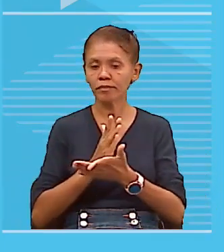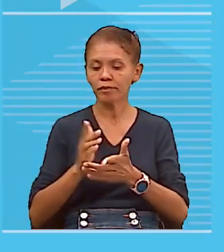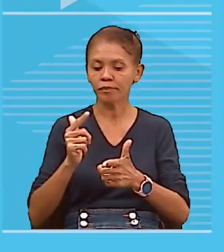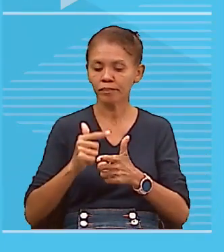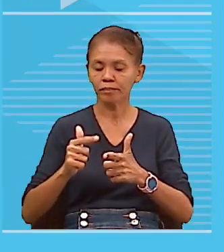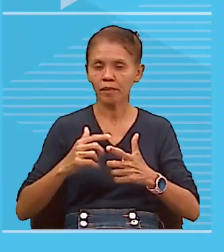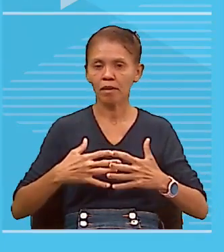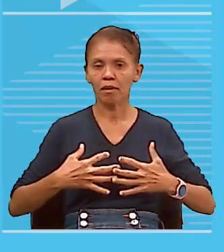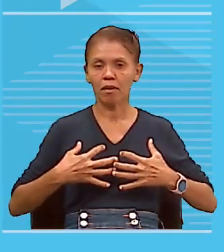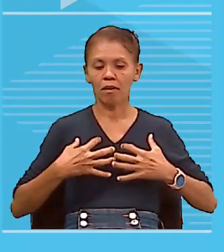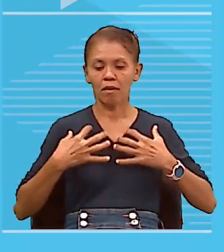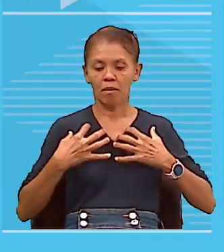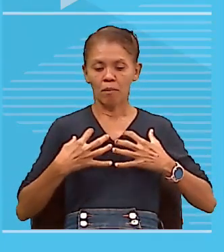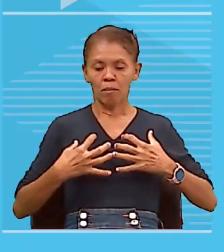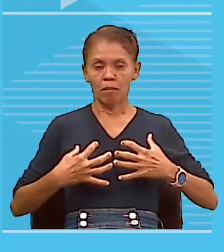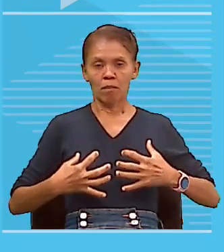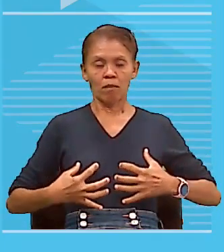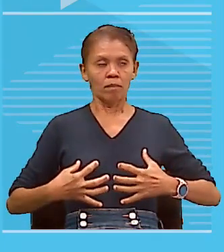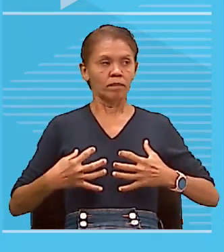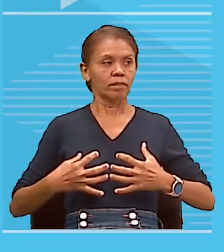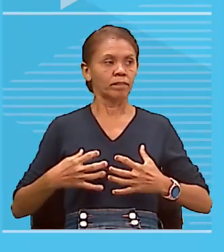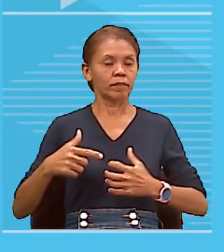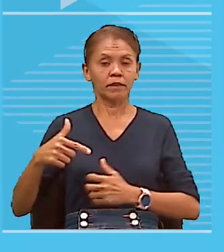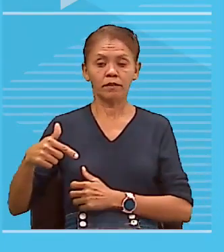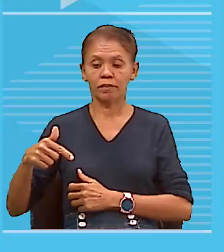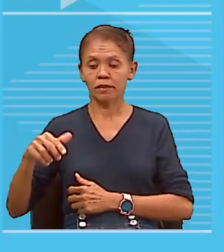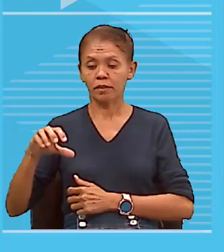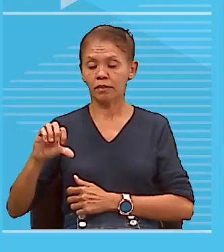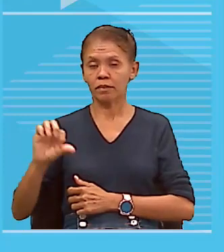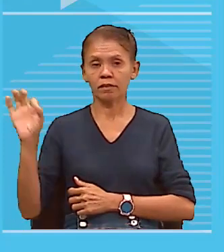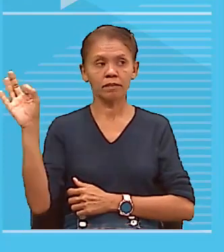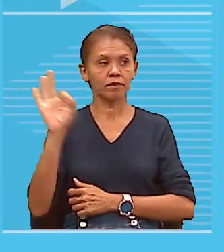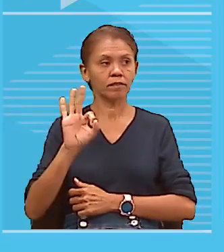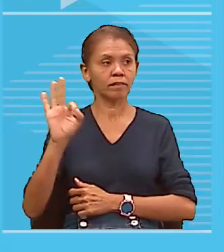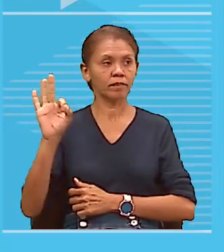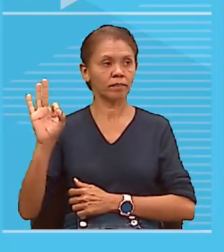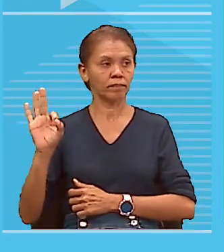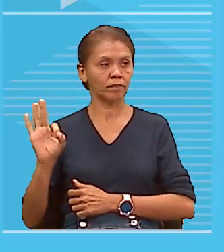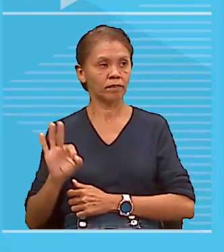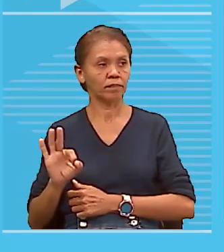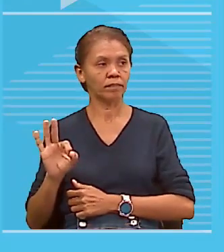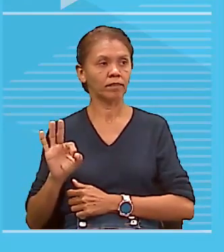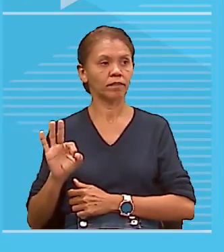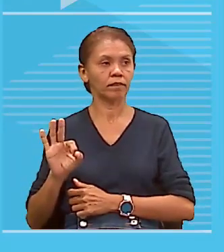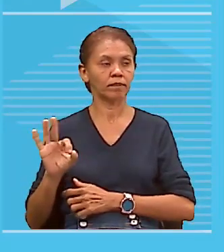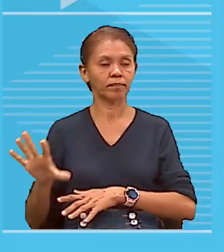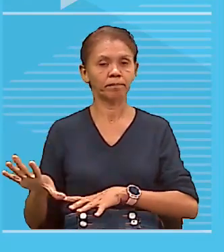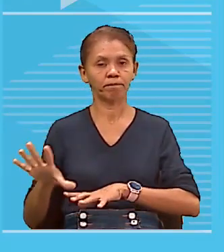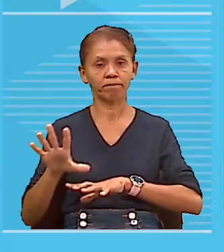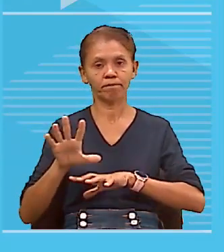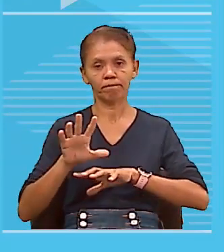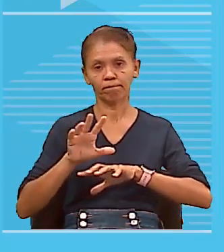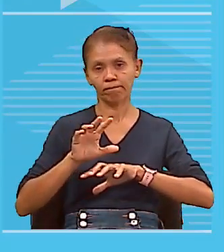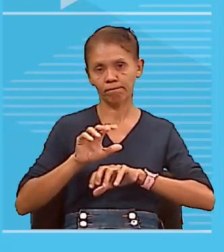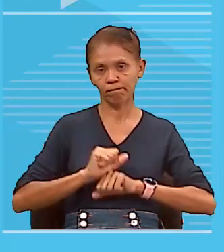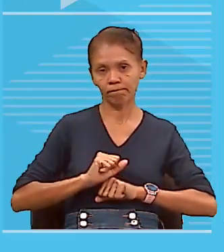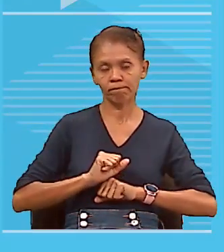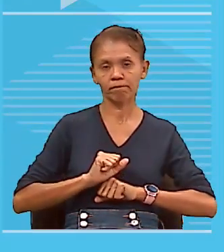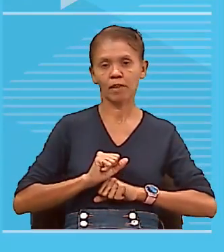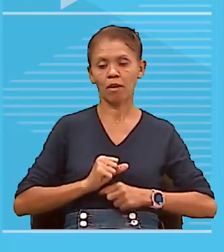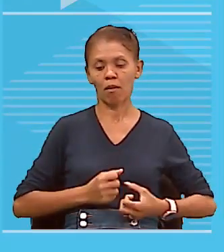e 29%, uma quantidade menor, mas que ainda é um índice alto, é por câncer